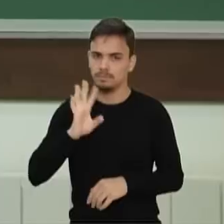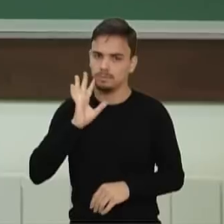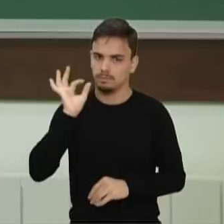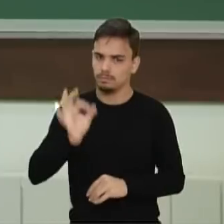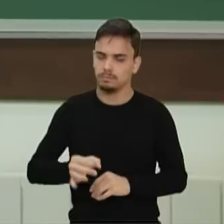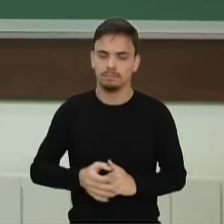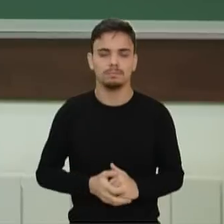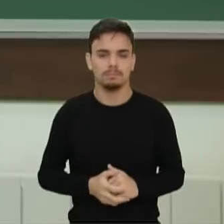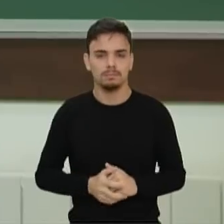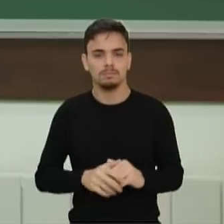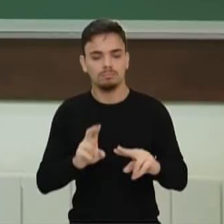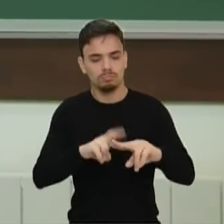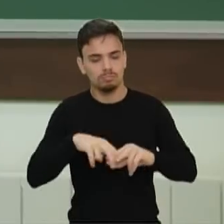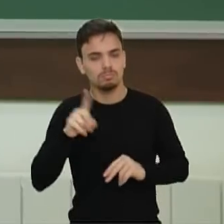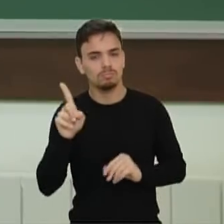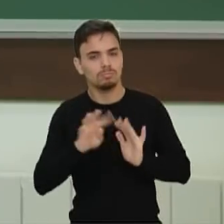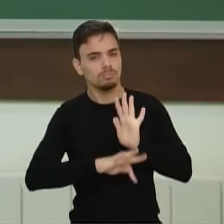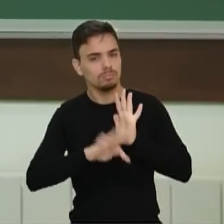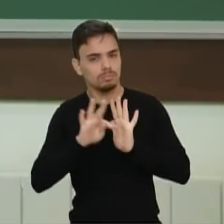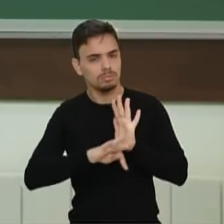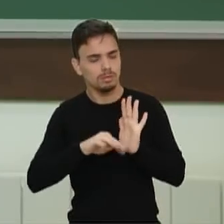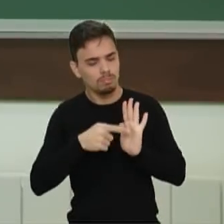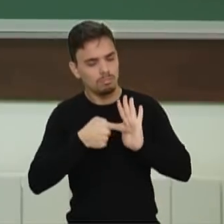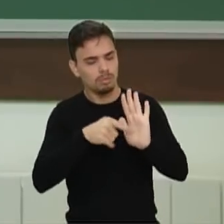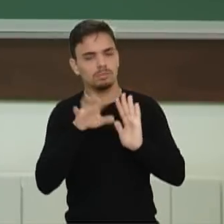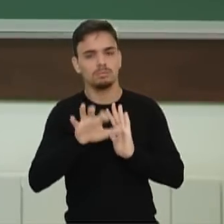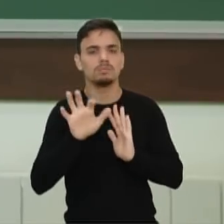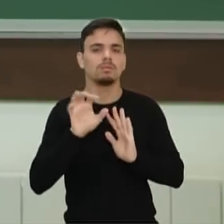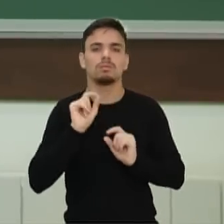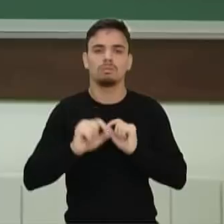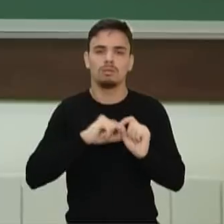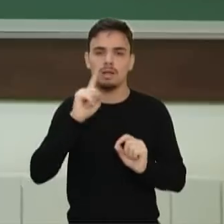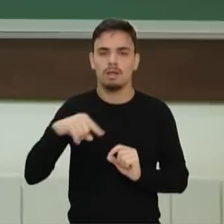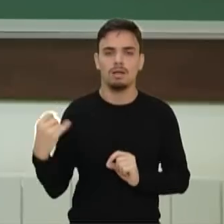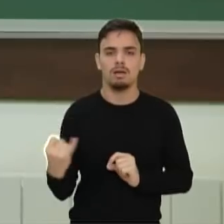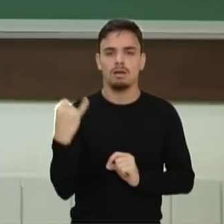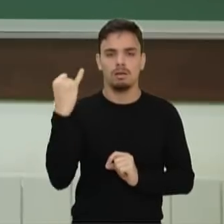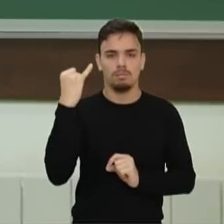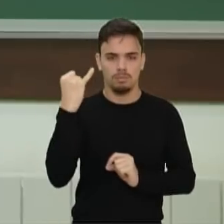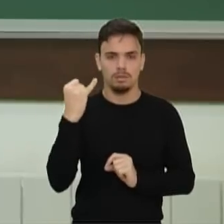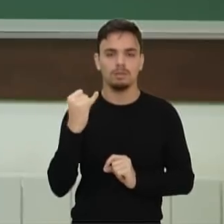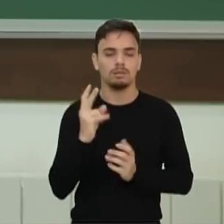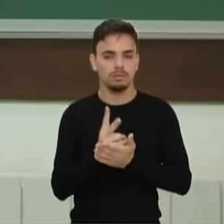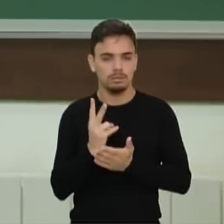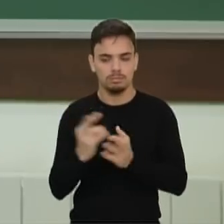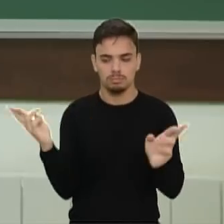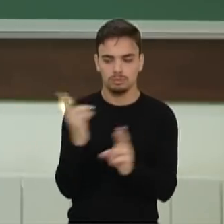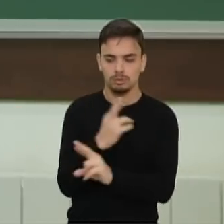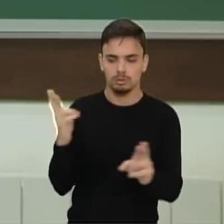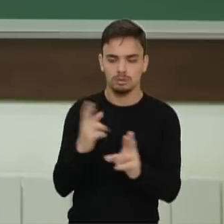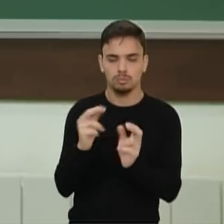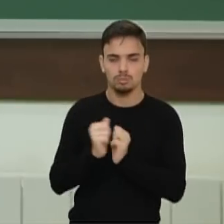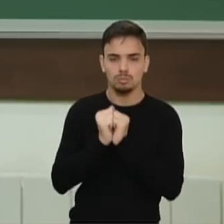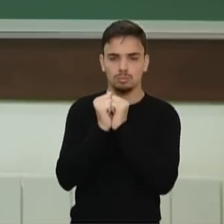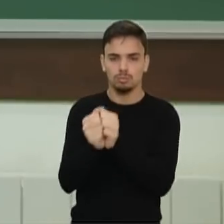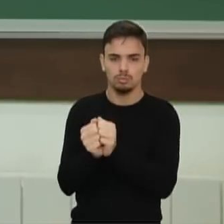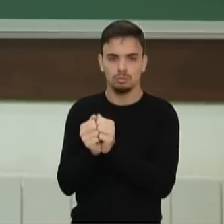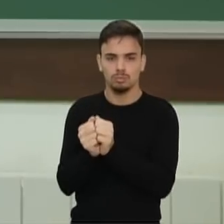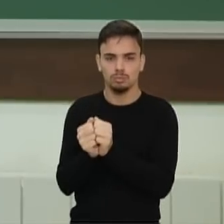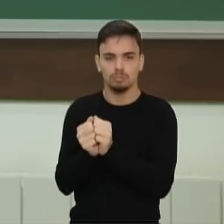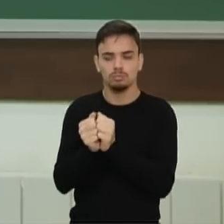né? Então esse texto coloca isso, que é importante nós estarmos relacionado